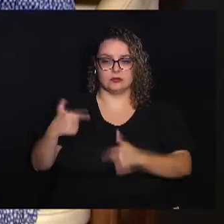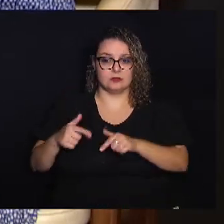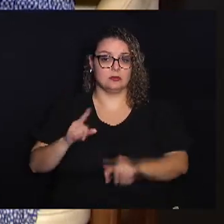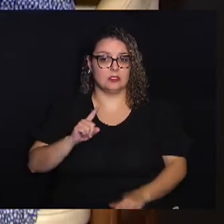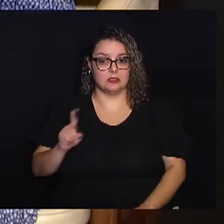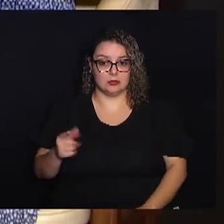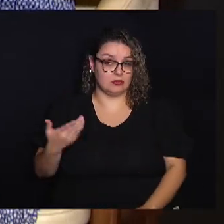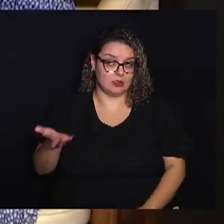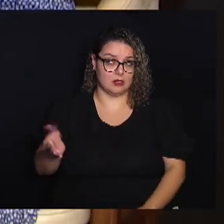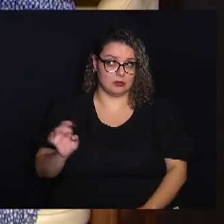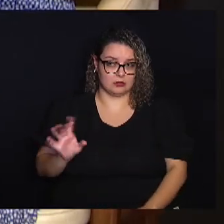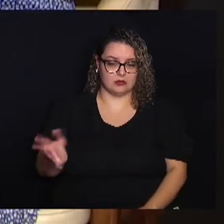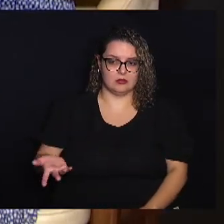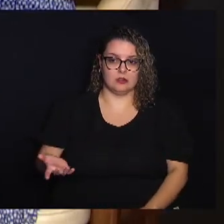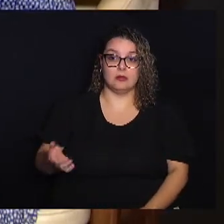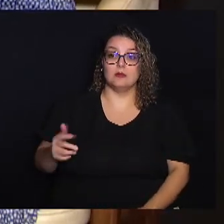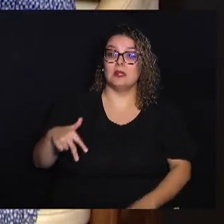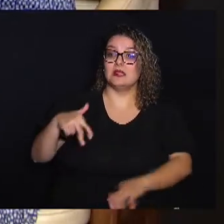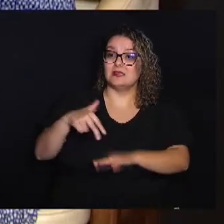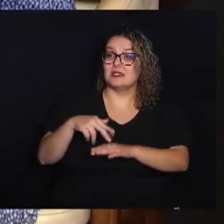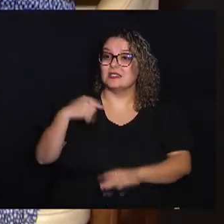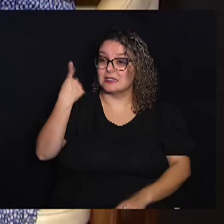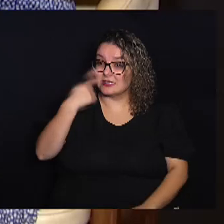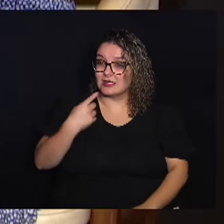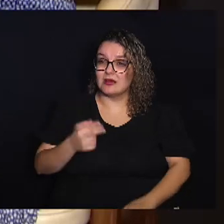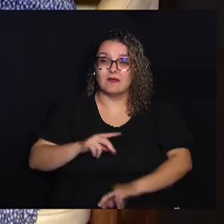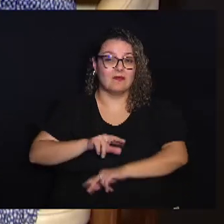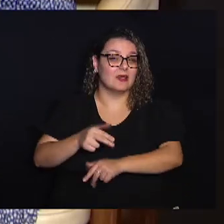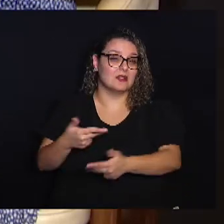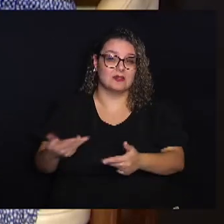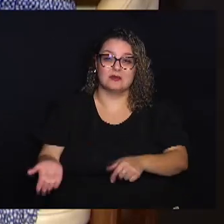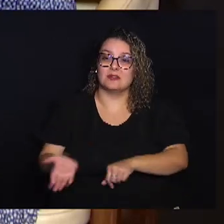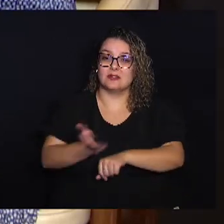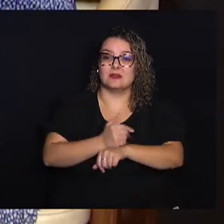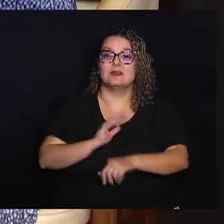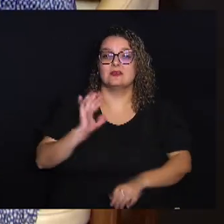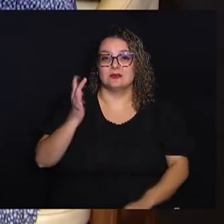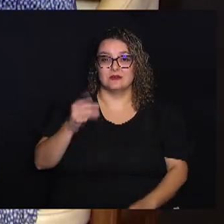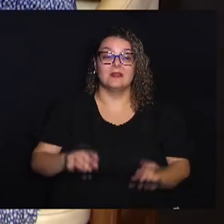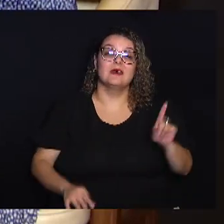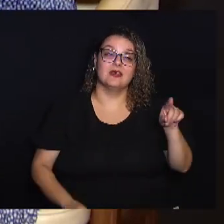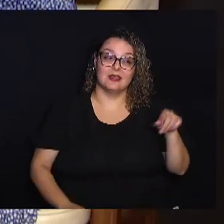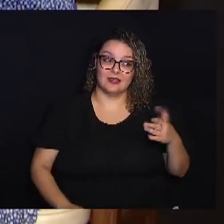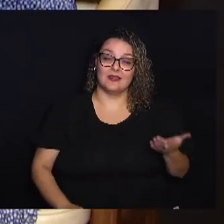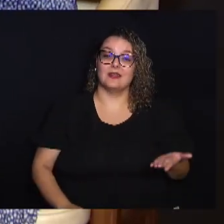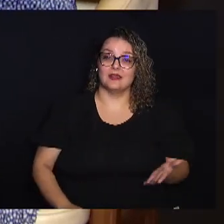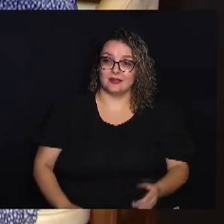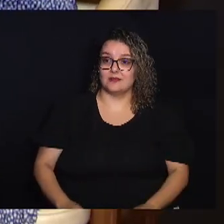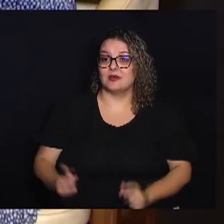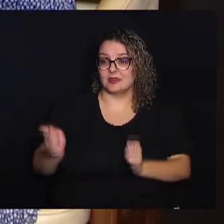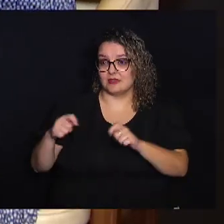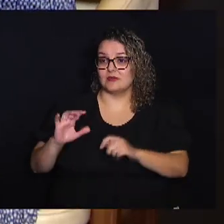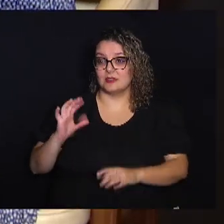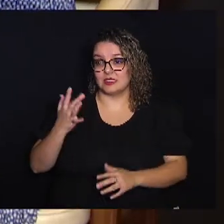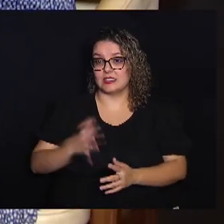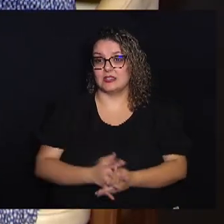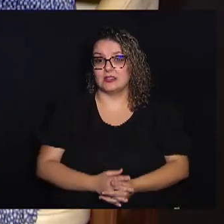para a gente estar ali em cena aquela horinha, muita coisa aconteceu antes para que isso seja possível,